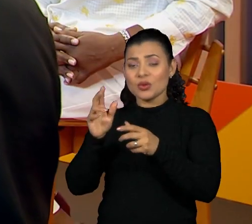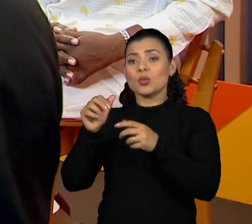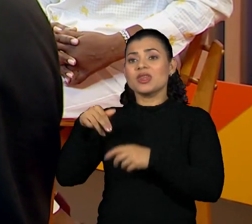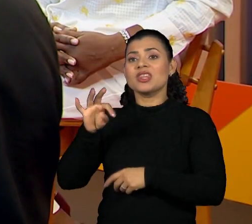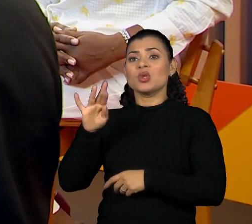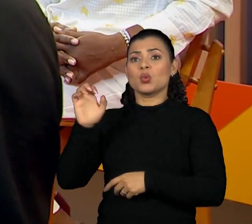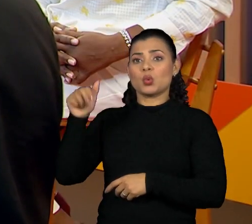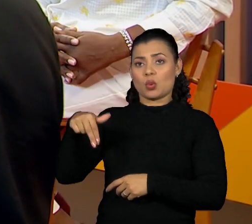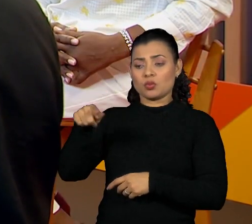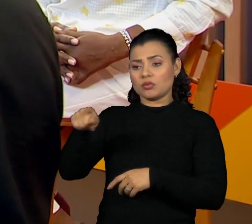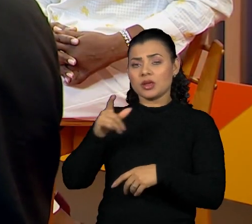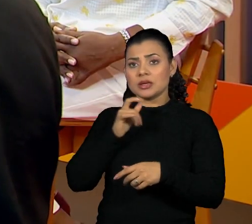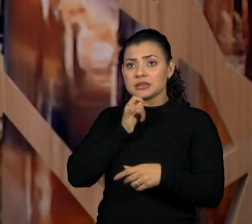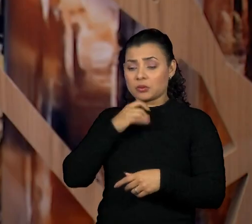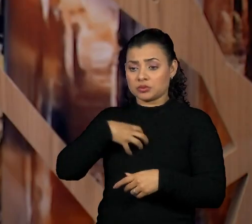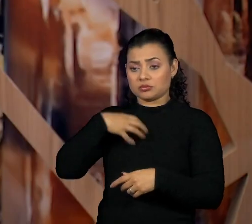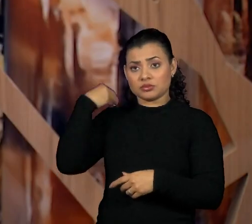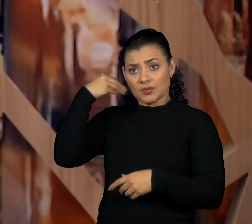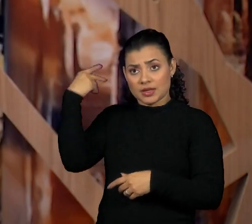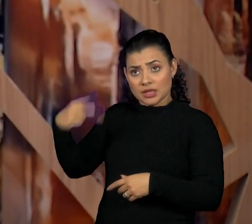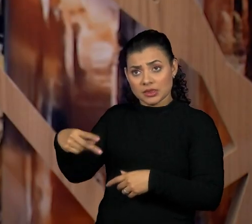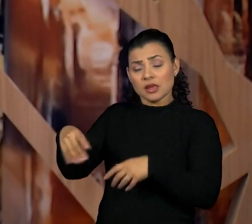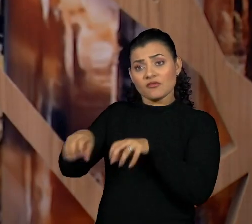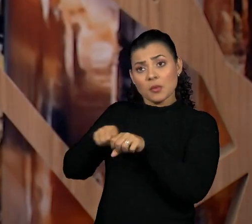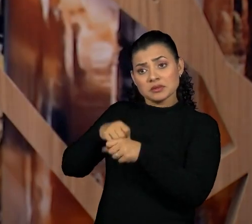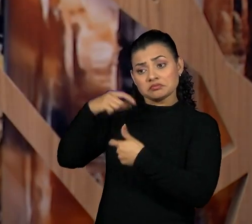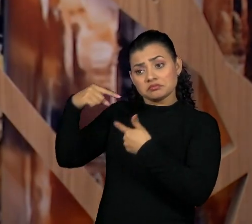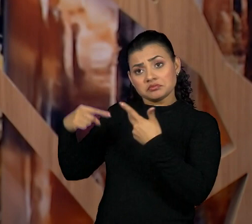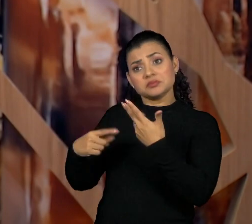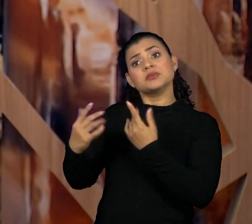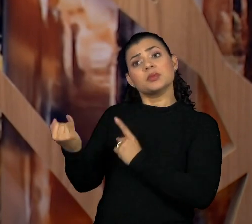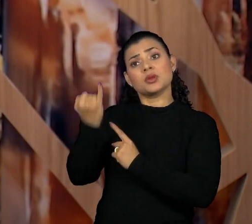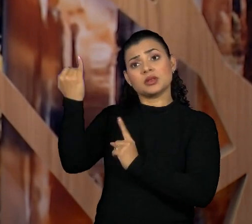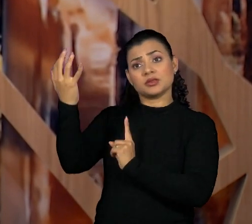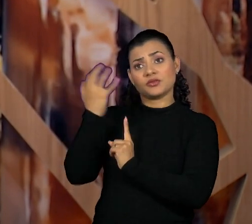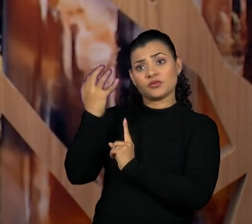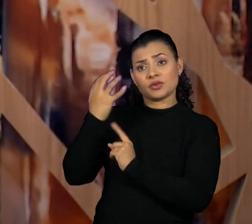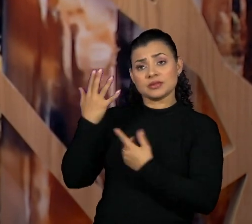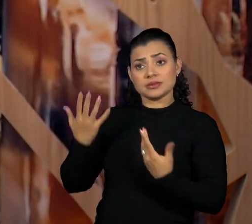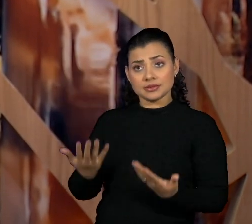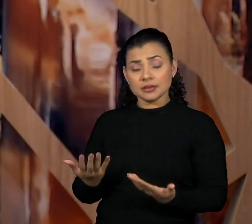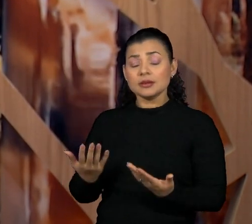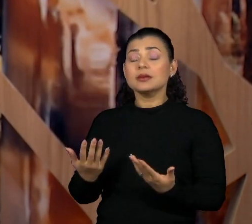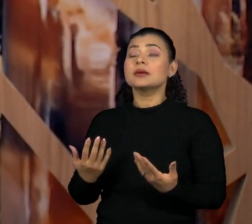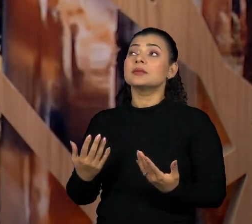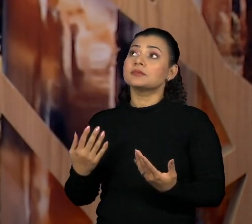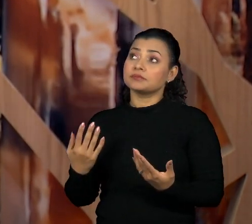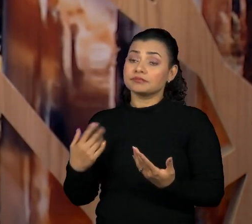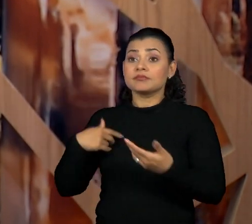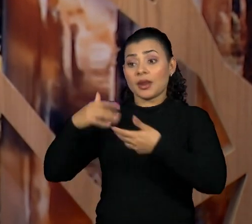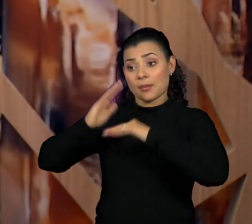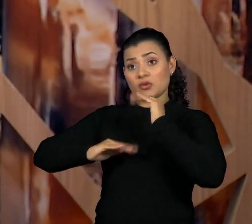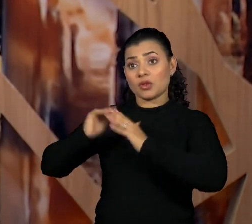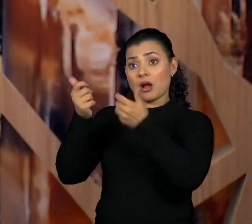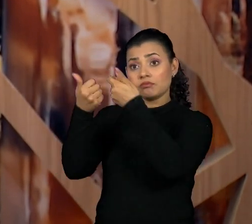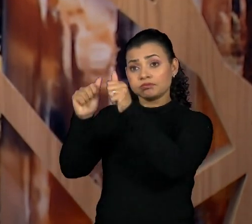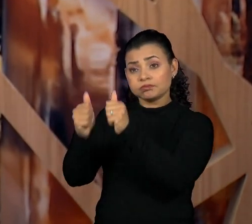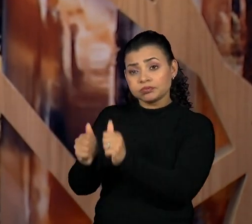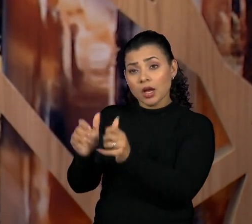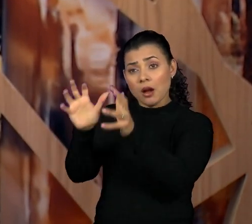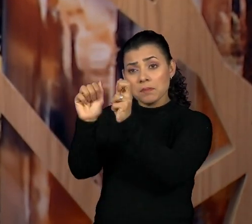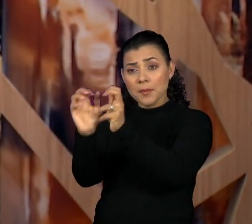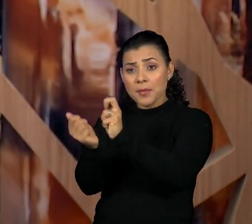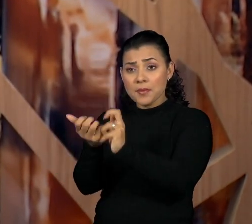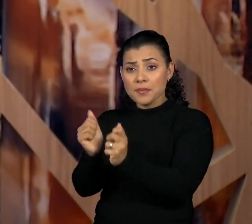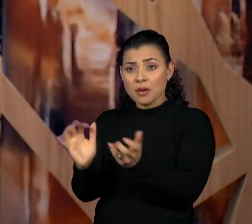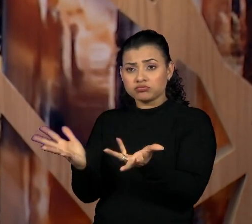Newton, são consideráveis. Não é? Normalmente, esses escultores que atingem esse grau